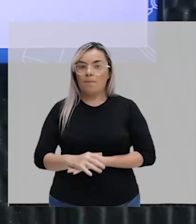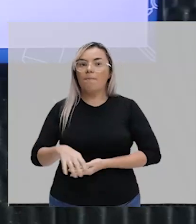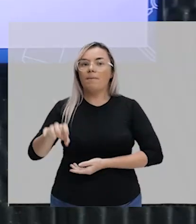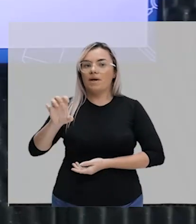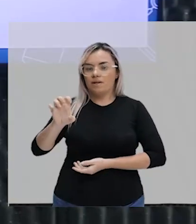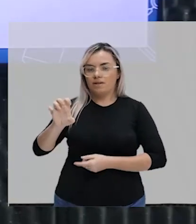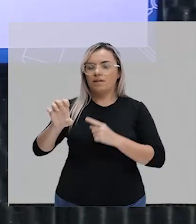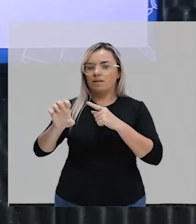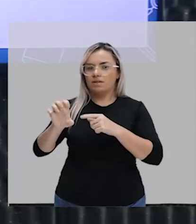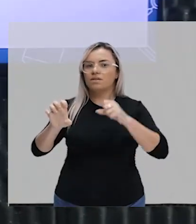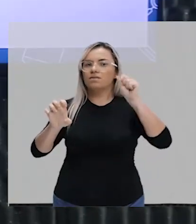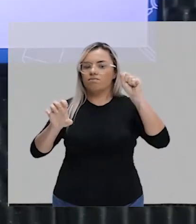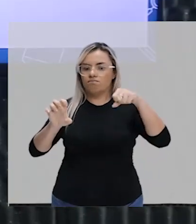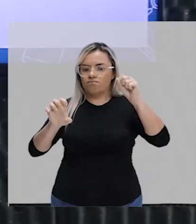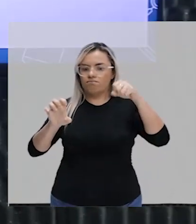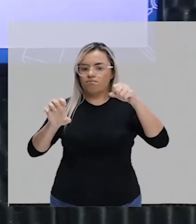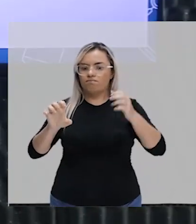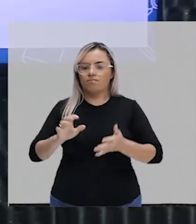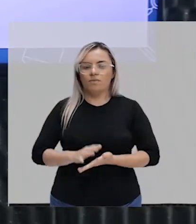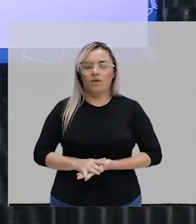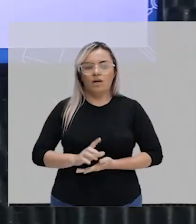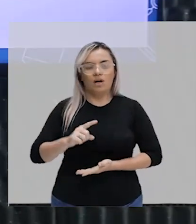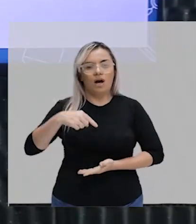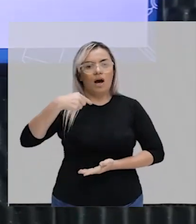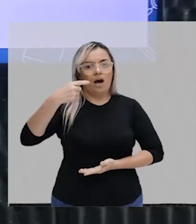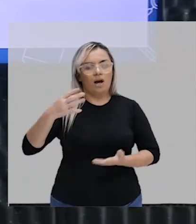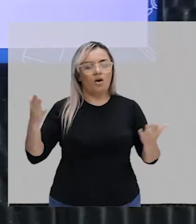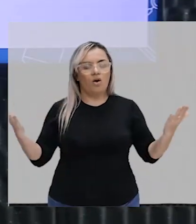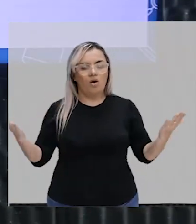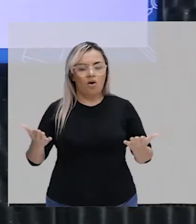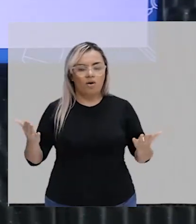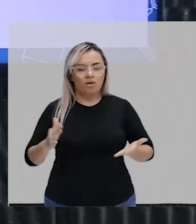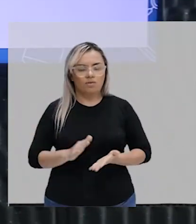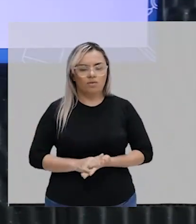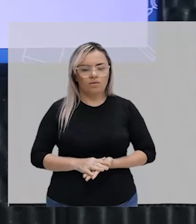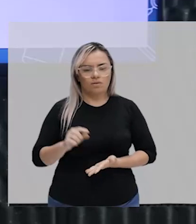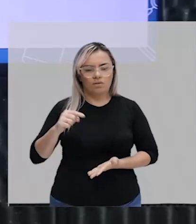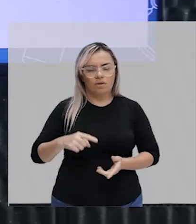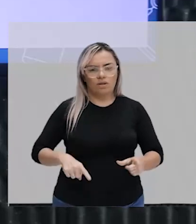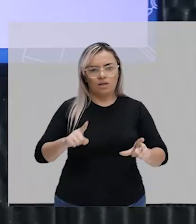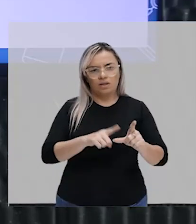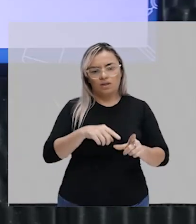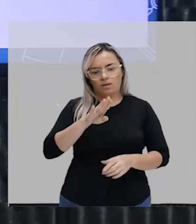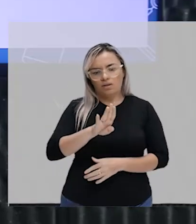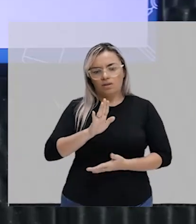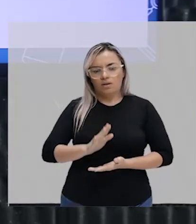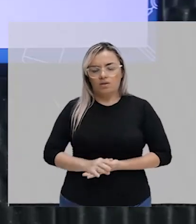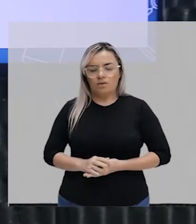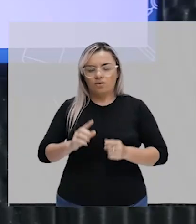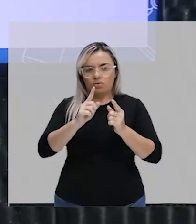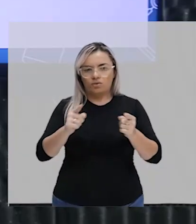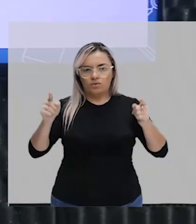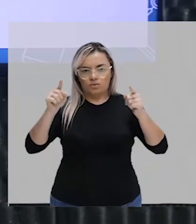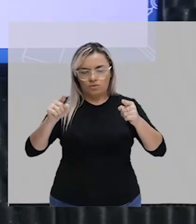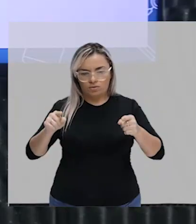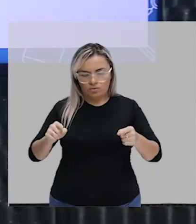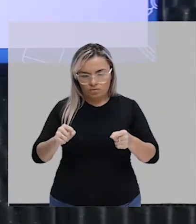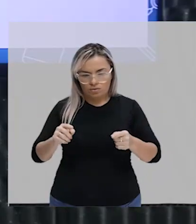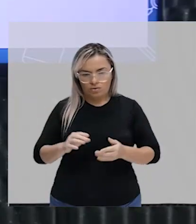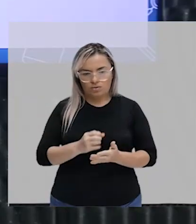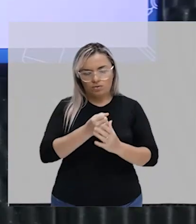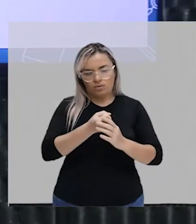posto aqui, já é falso, tá? Olha aqui a afirmação B. Está dizendo que o